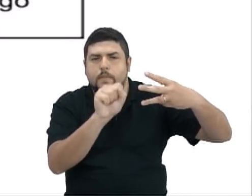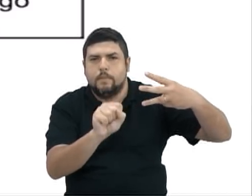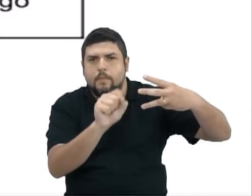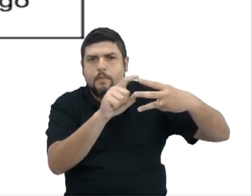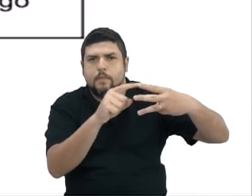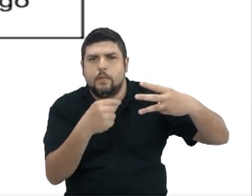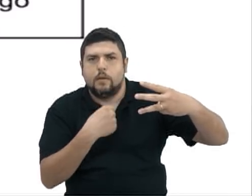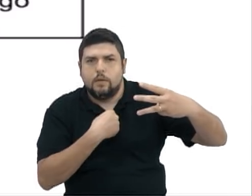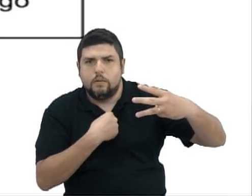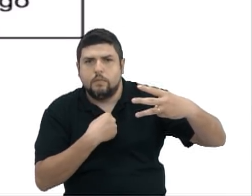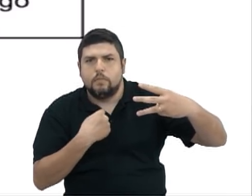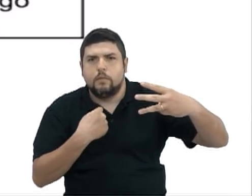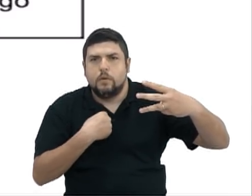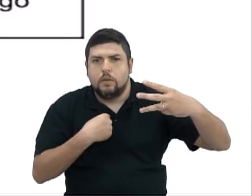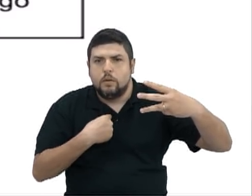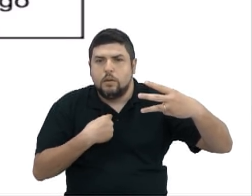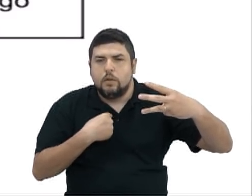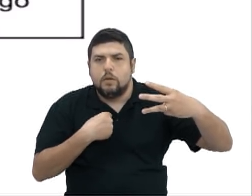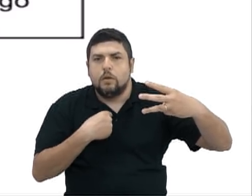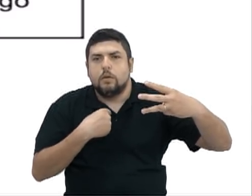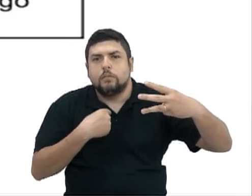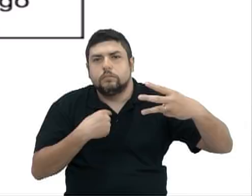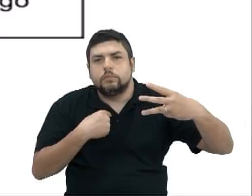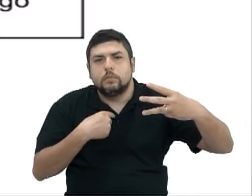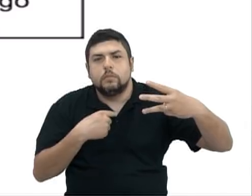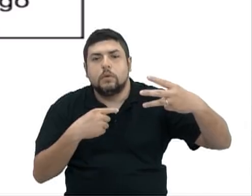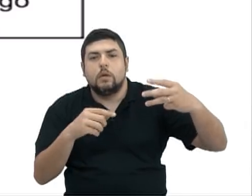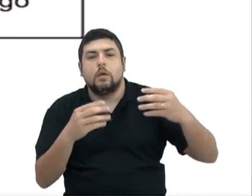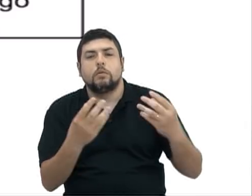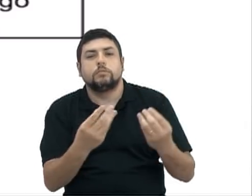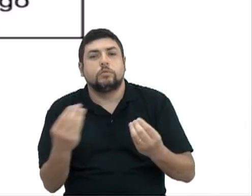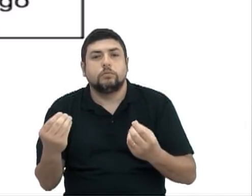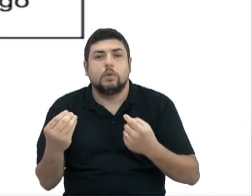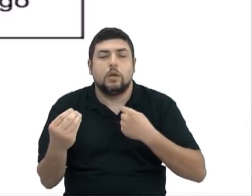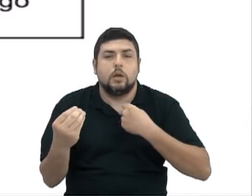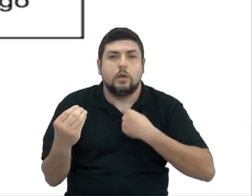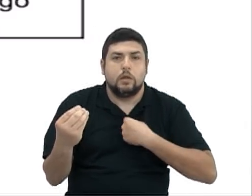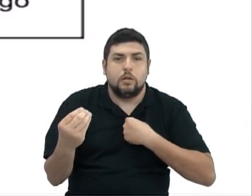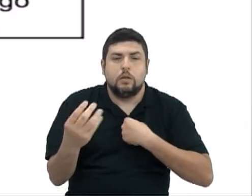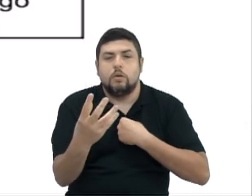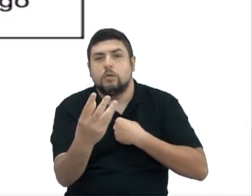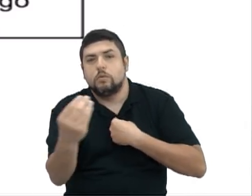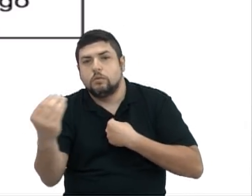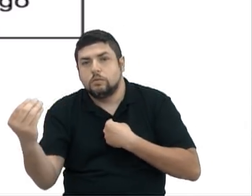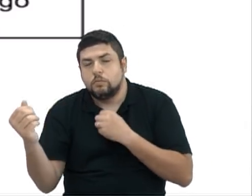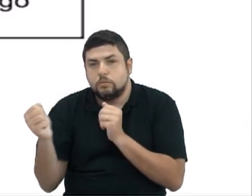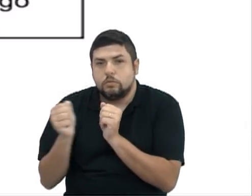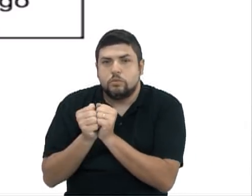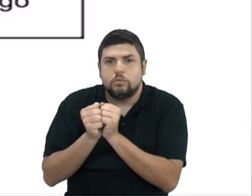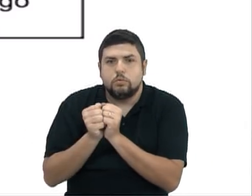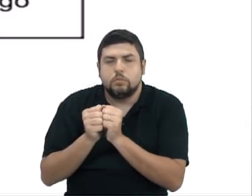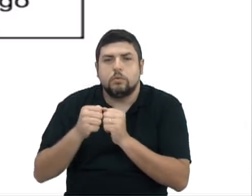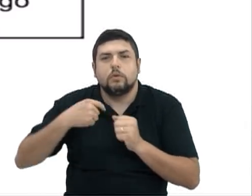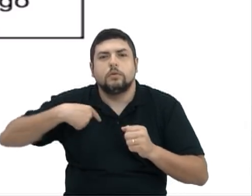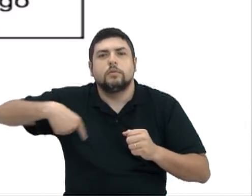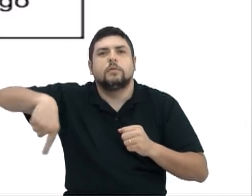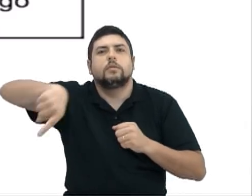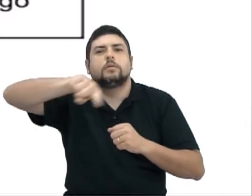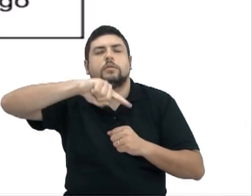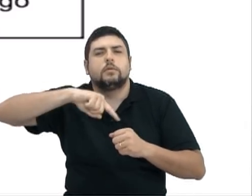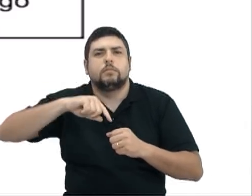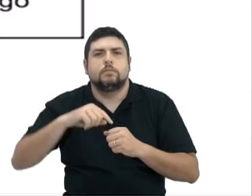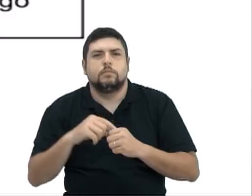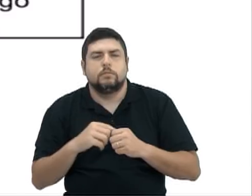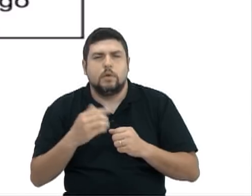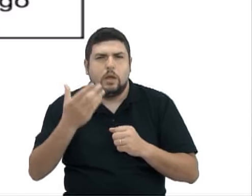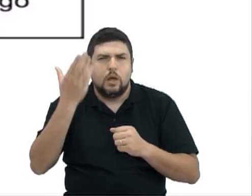mais alguém, nós. Observe, isso é muito interessante. Eu, durante muito tempo na minha vida, eu pensava que tinha 6